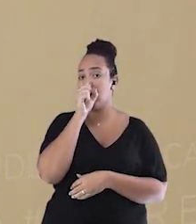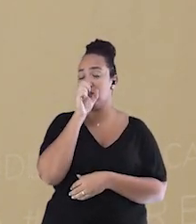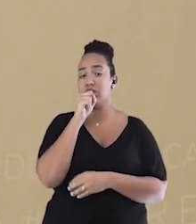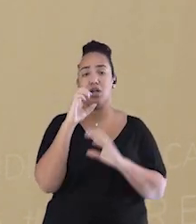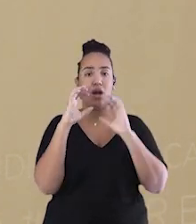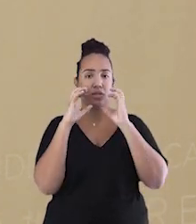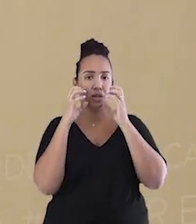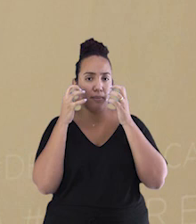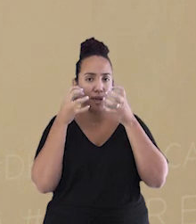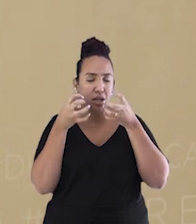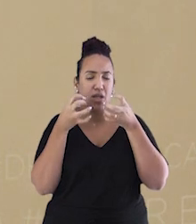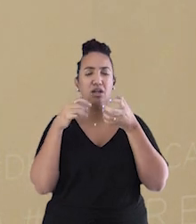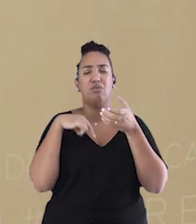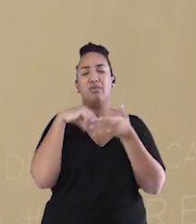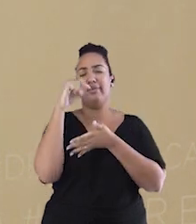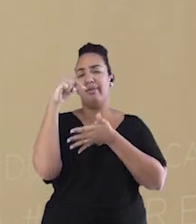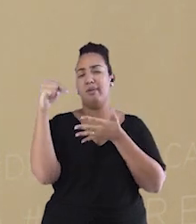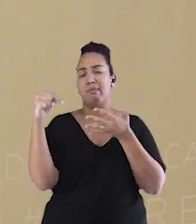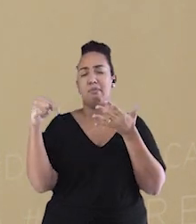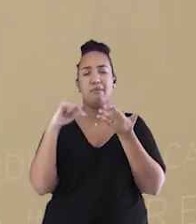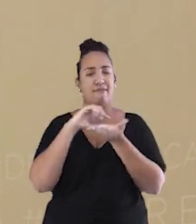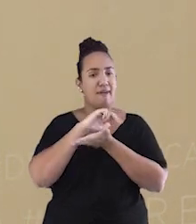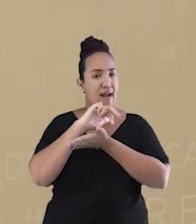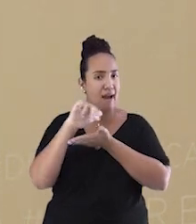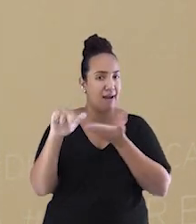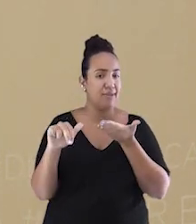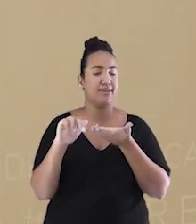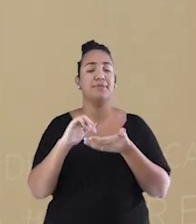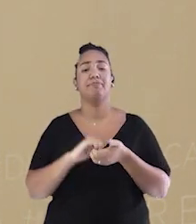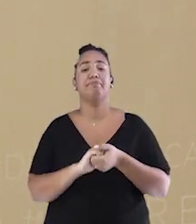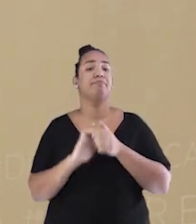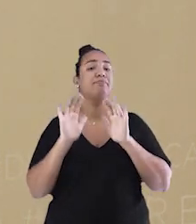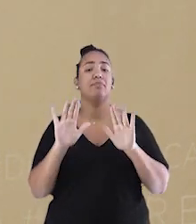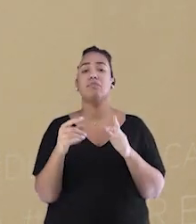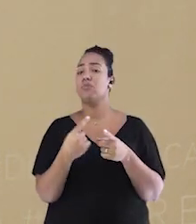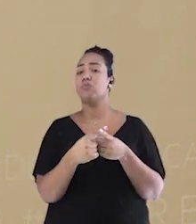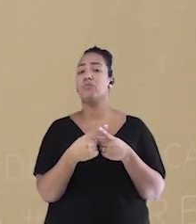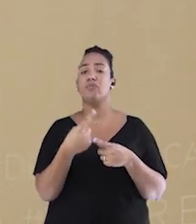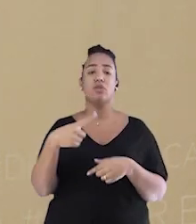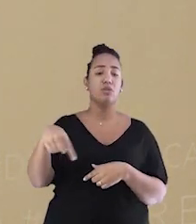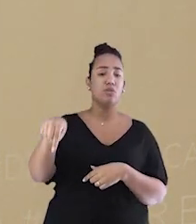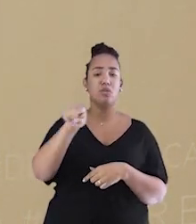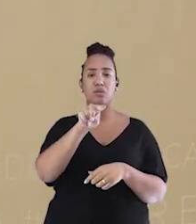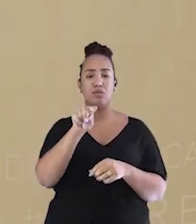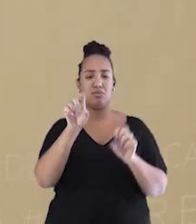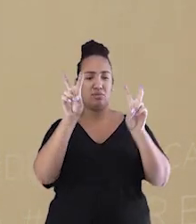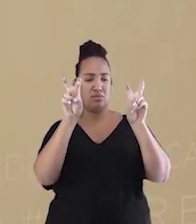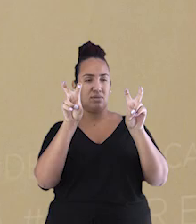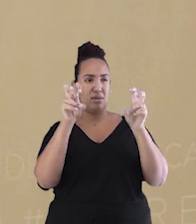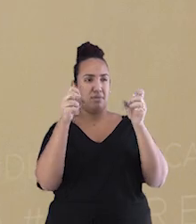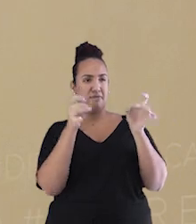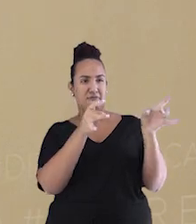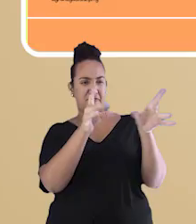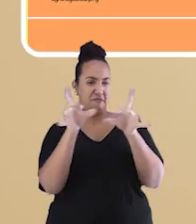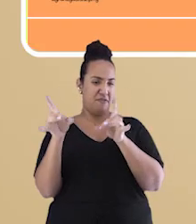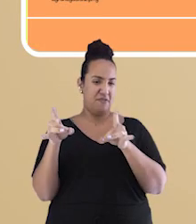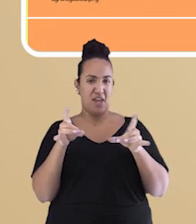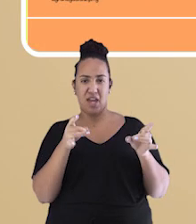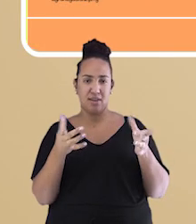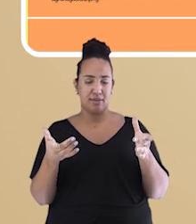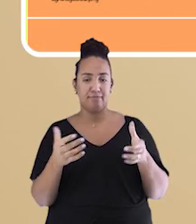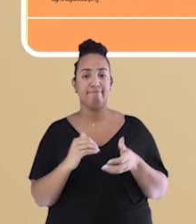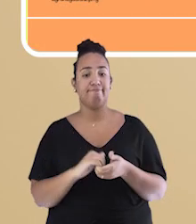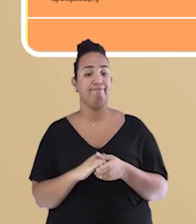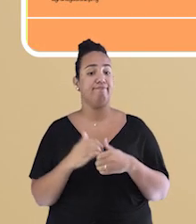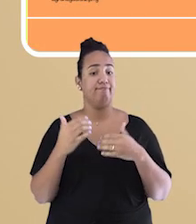laranja, cacau, milho, entre muitos outros. E por que estamos falando tanto em vendas? Porque